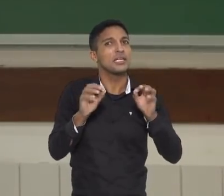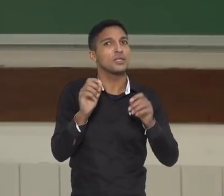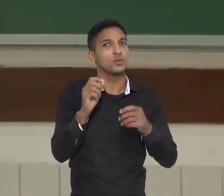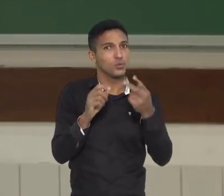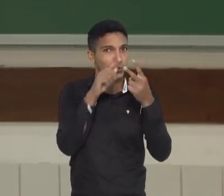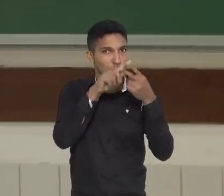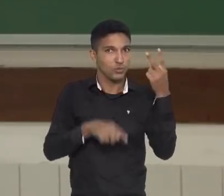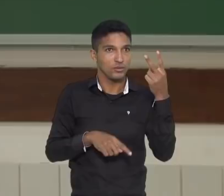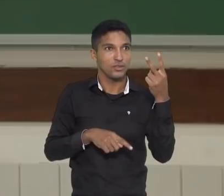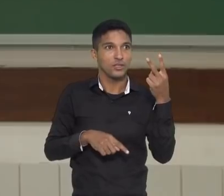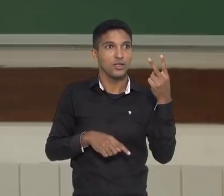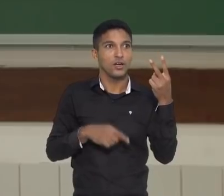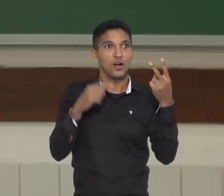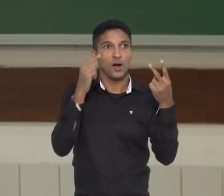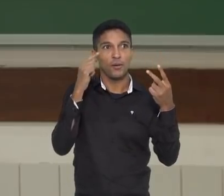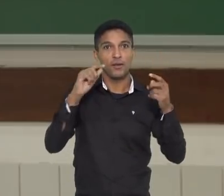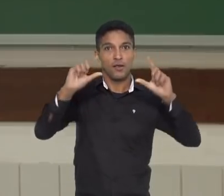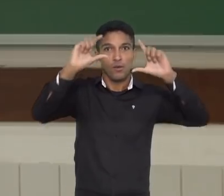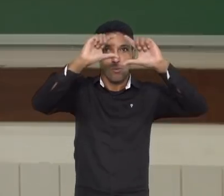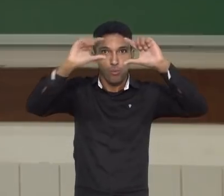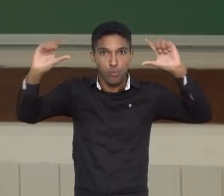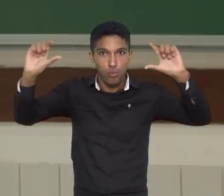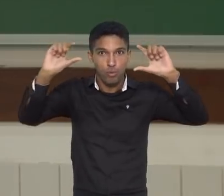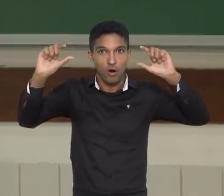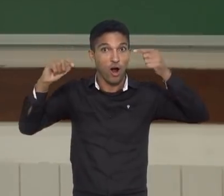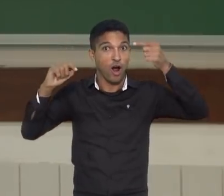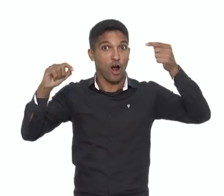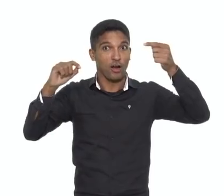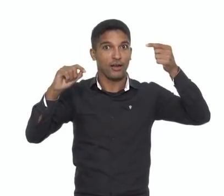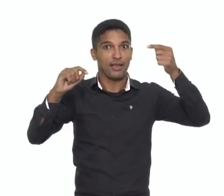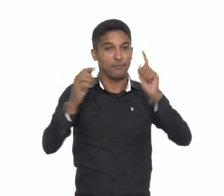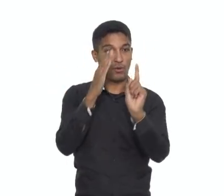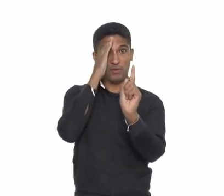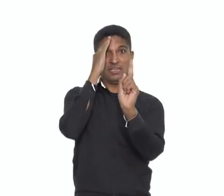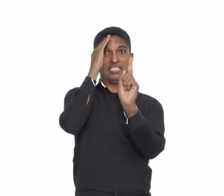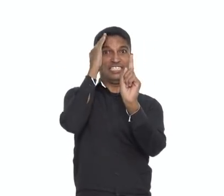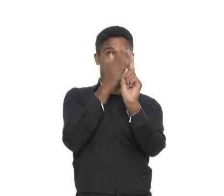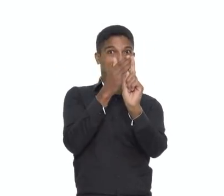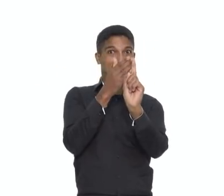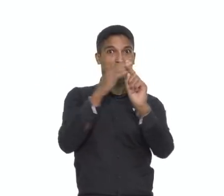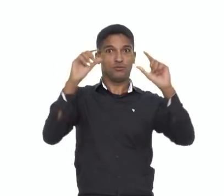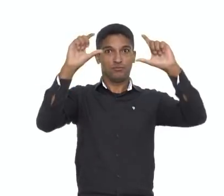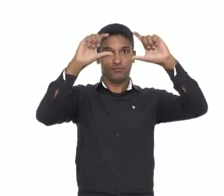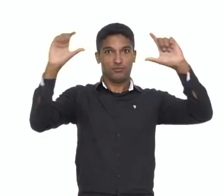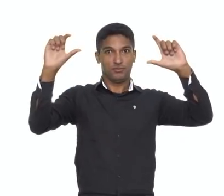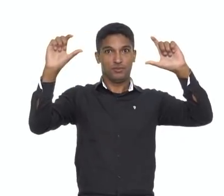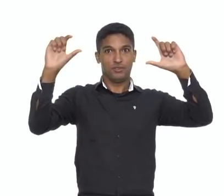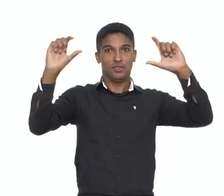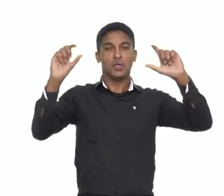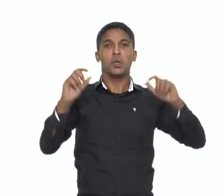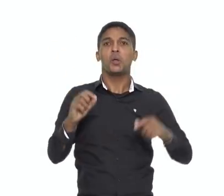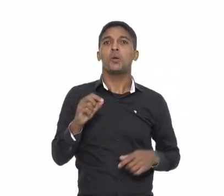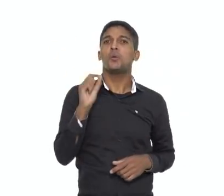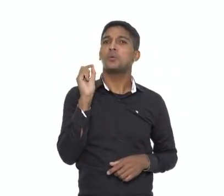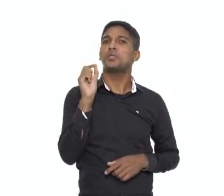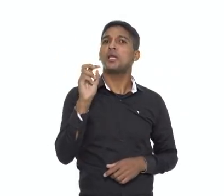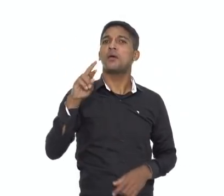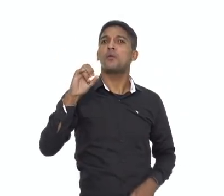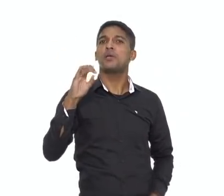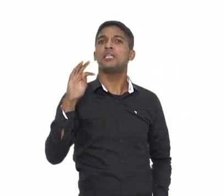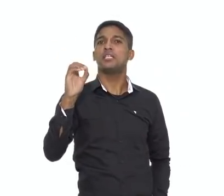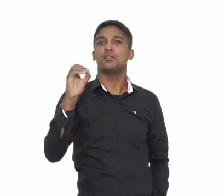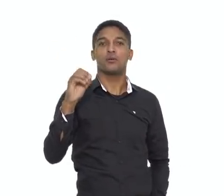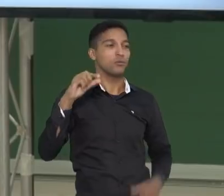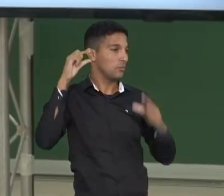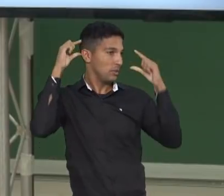vocês têm que pegar esse fragmento que está em discurso direto. O que é um rito? Perguntou o Príncipezinho. E